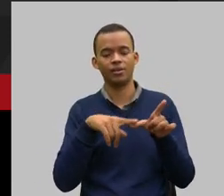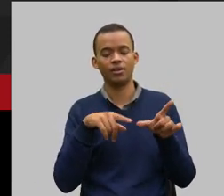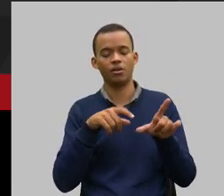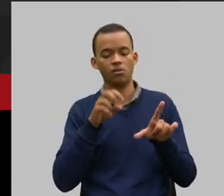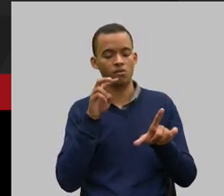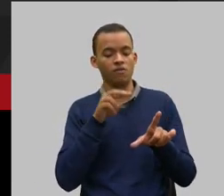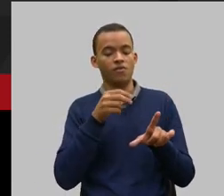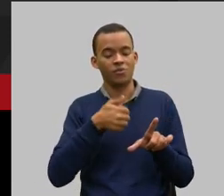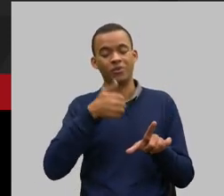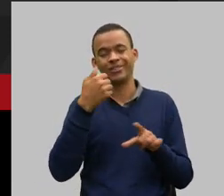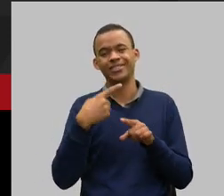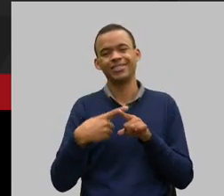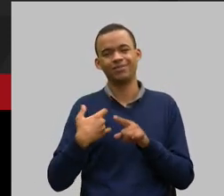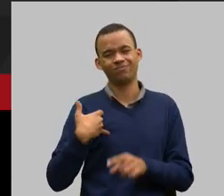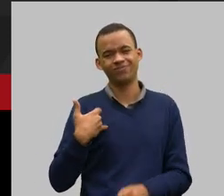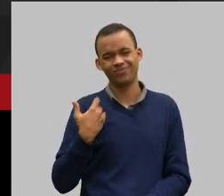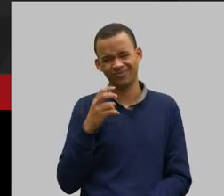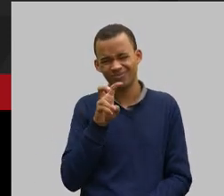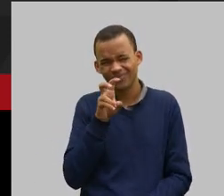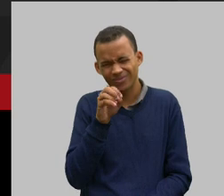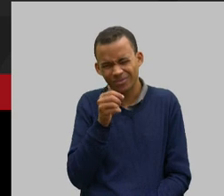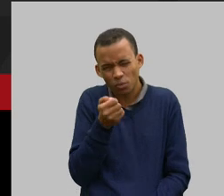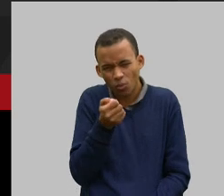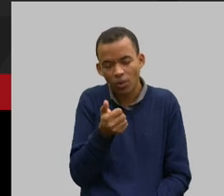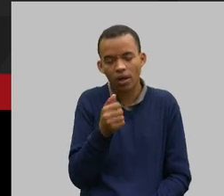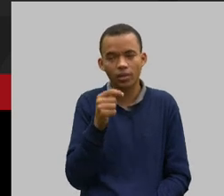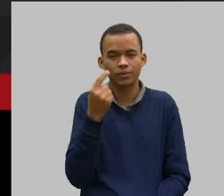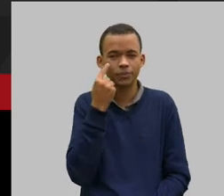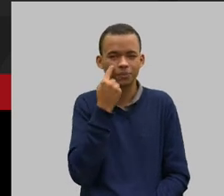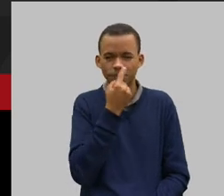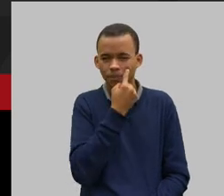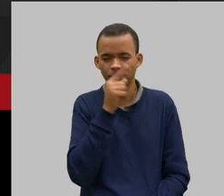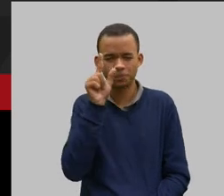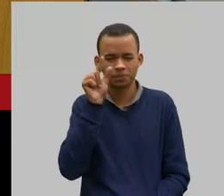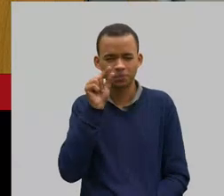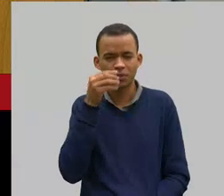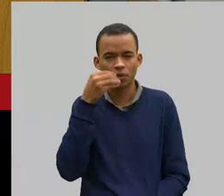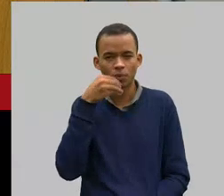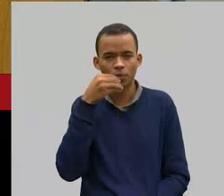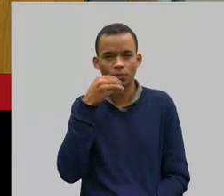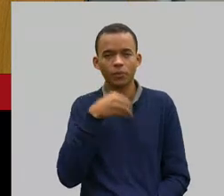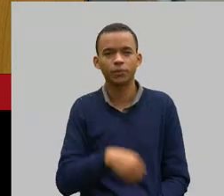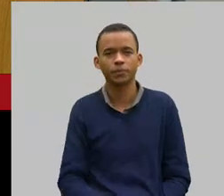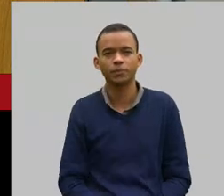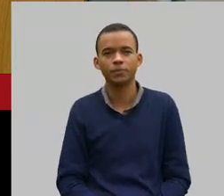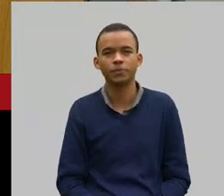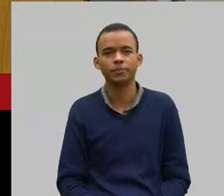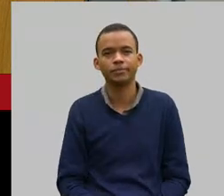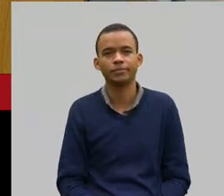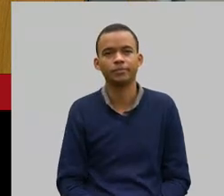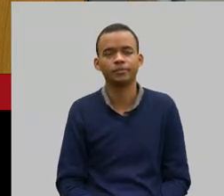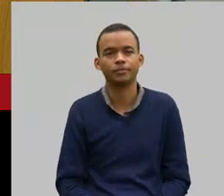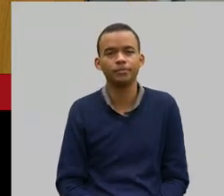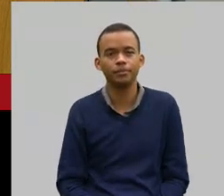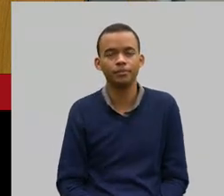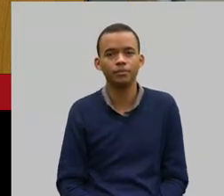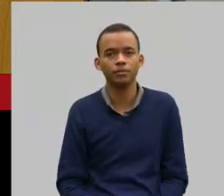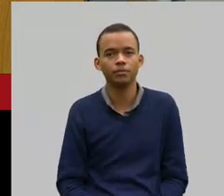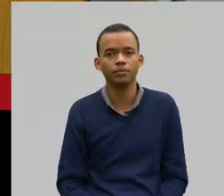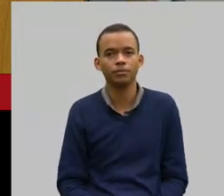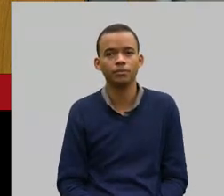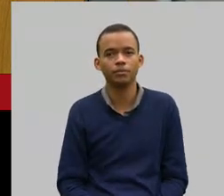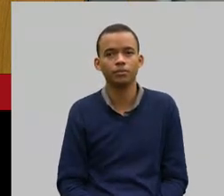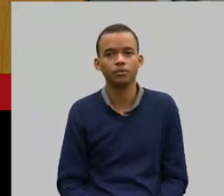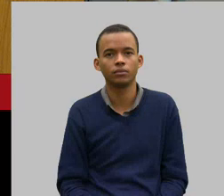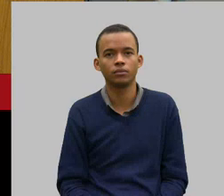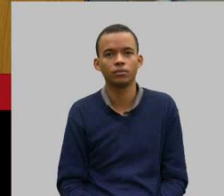chegando nos 50 anos fica difícil para enxergar aqui achei bom